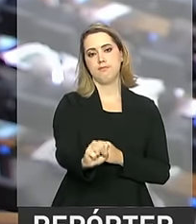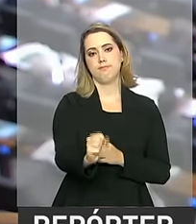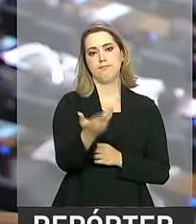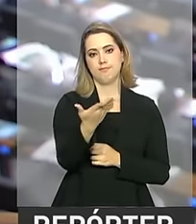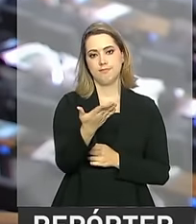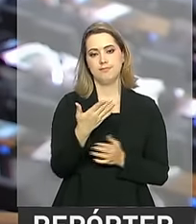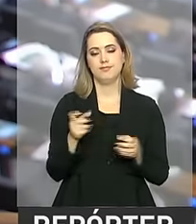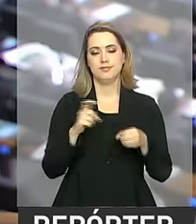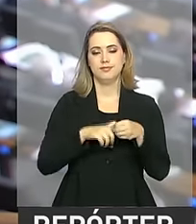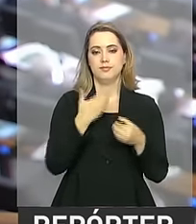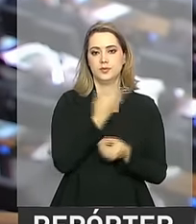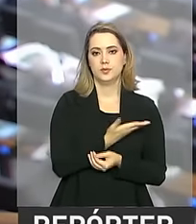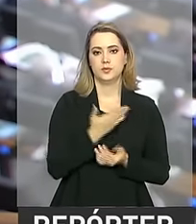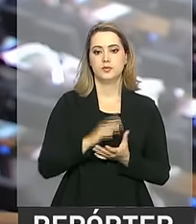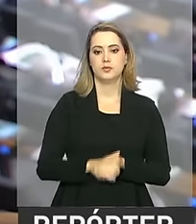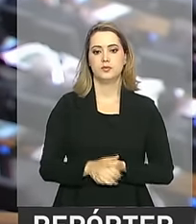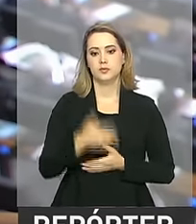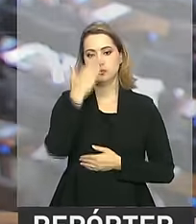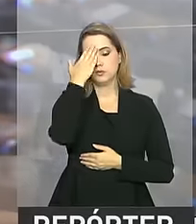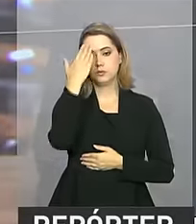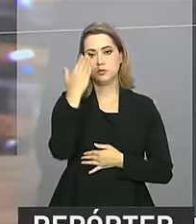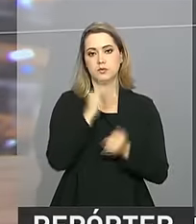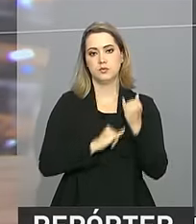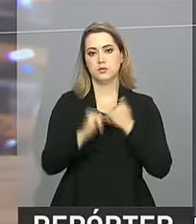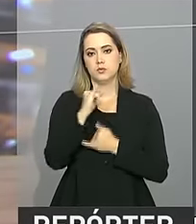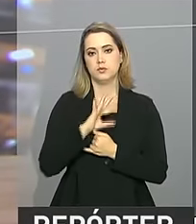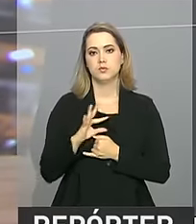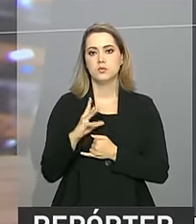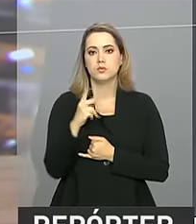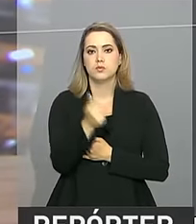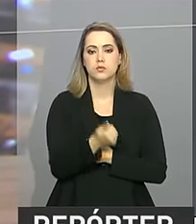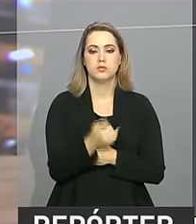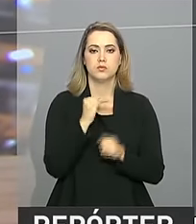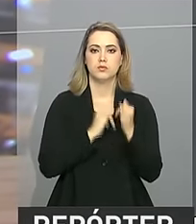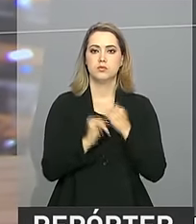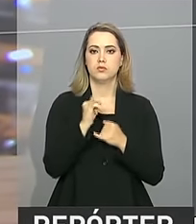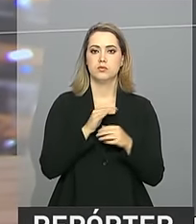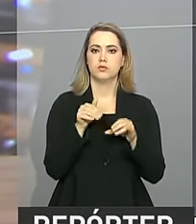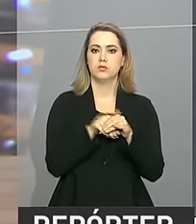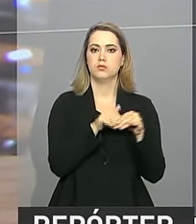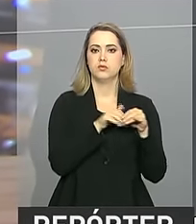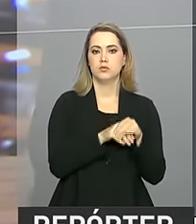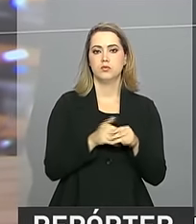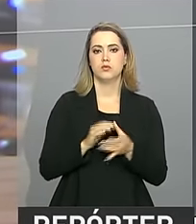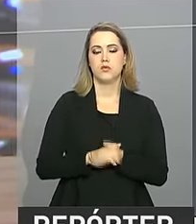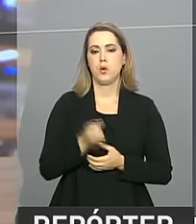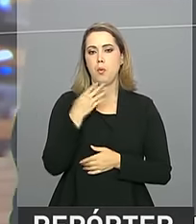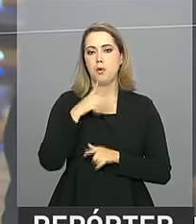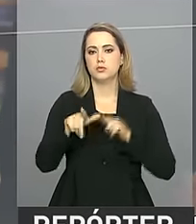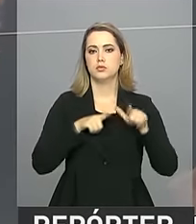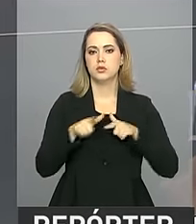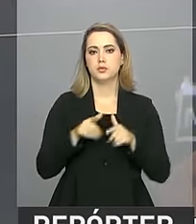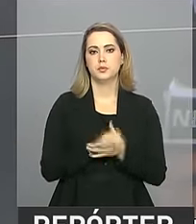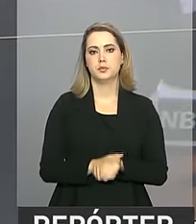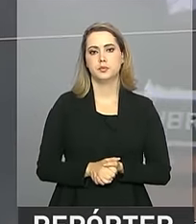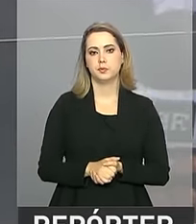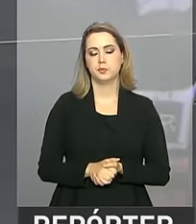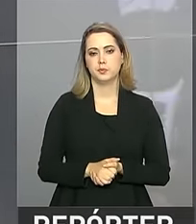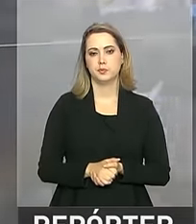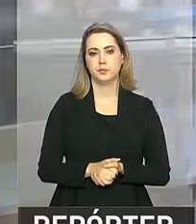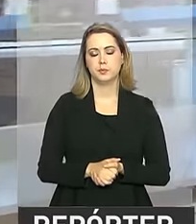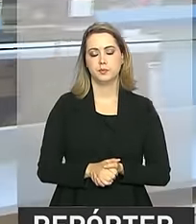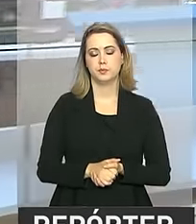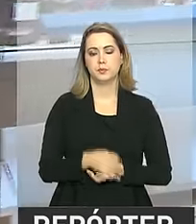Eu volto com você no estúdio, Zé Luiz. Obrigado, Paulo Lasalvia, com todas as informações da votação da PEC dos gastos. Bom trabalho para você. E